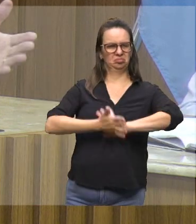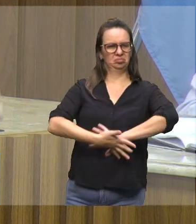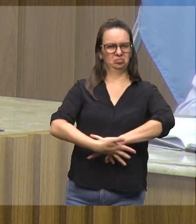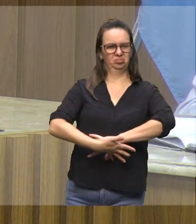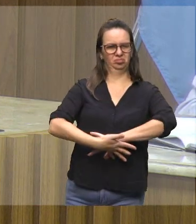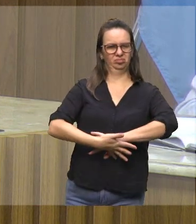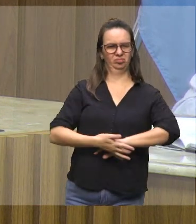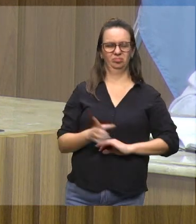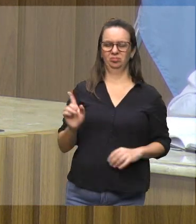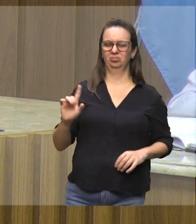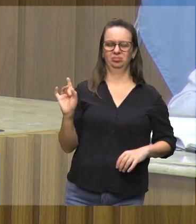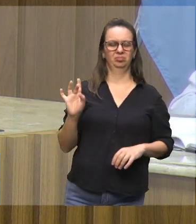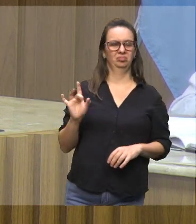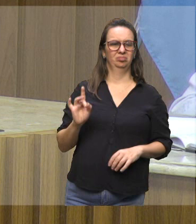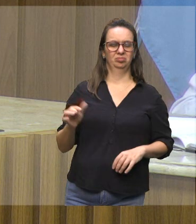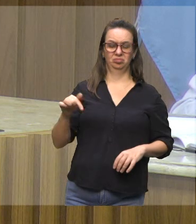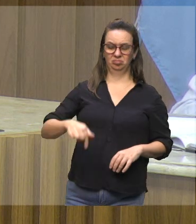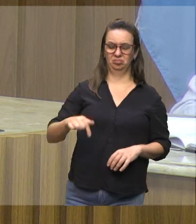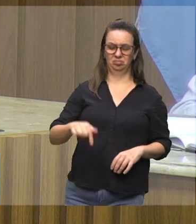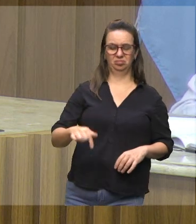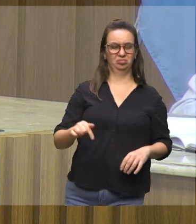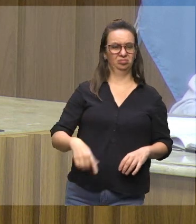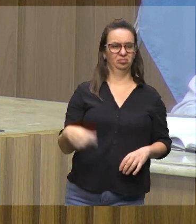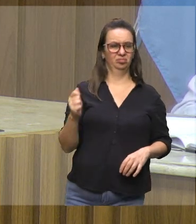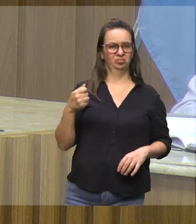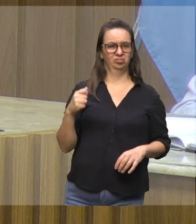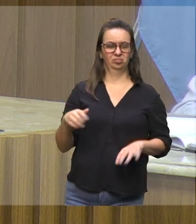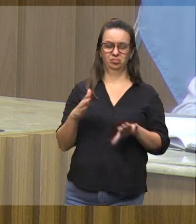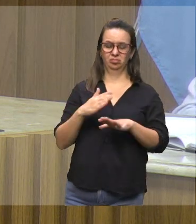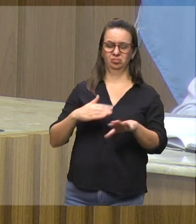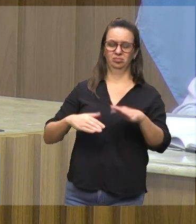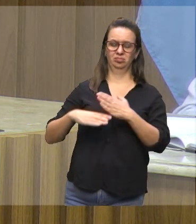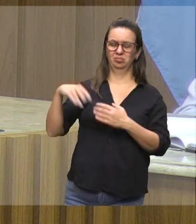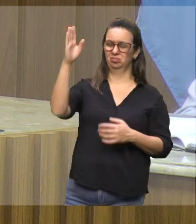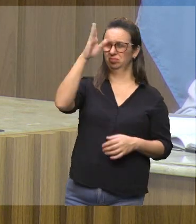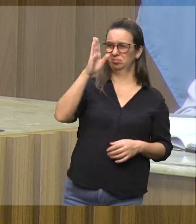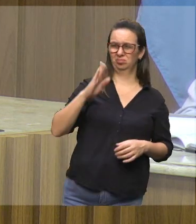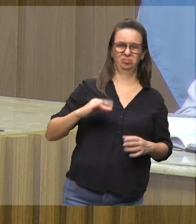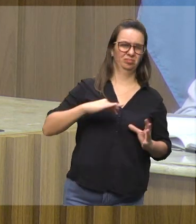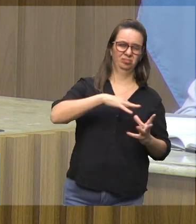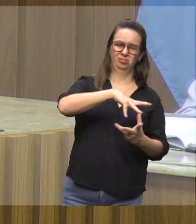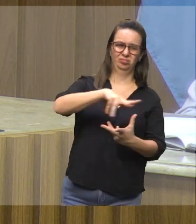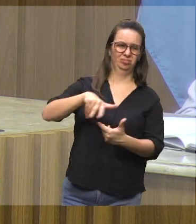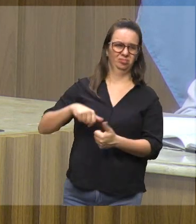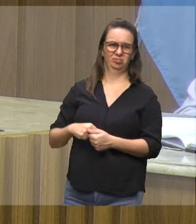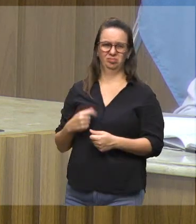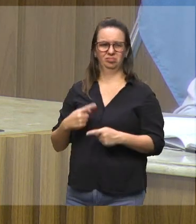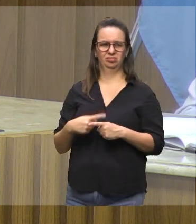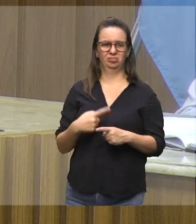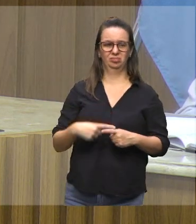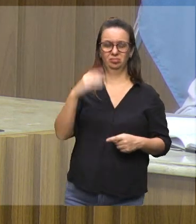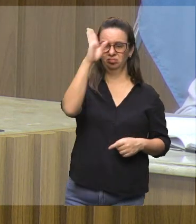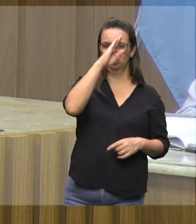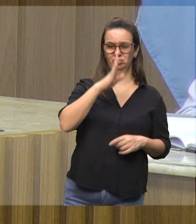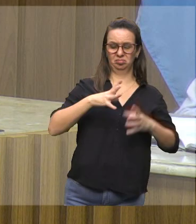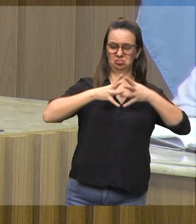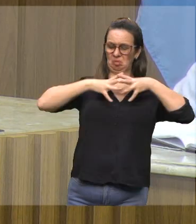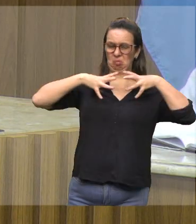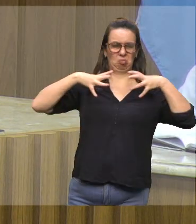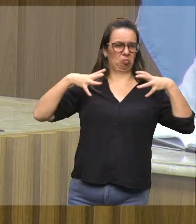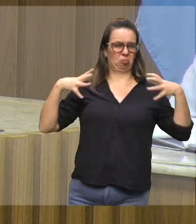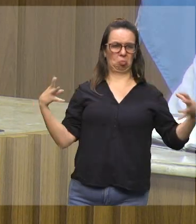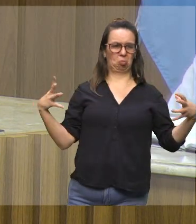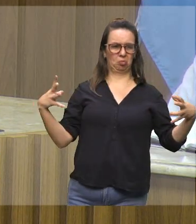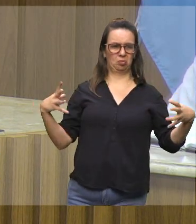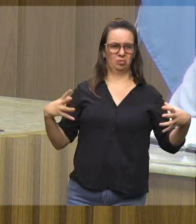não só no município de Assis, mas todo o Brasil, todo o mundo. O Brasil figura aí entre os primeiros países de crime